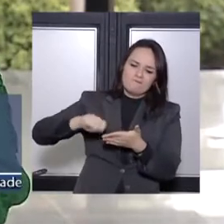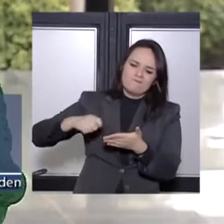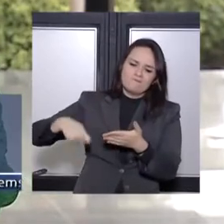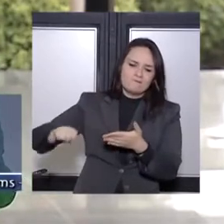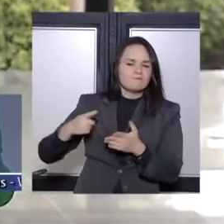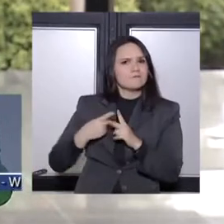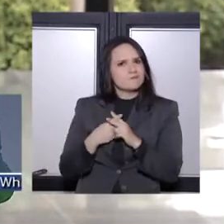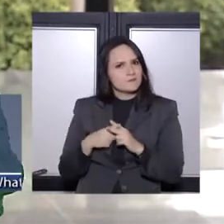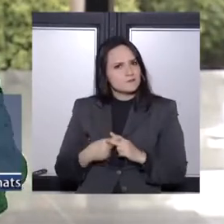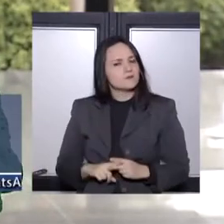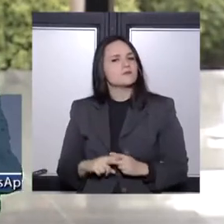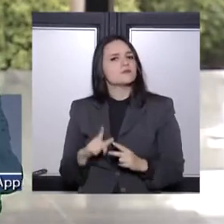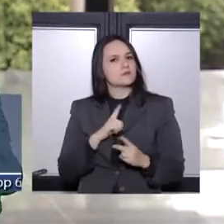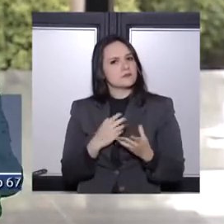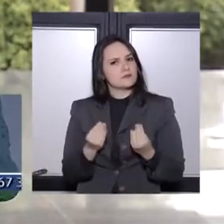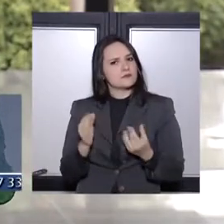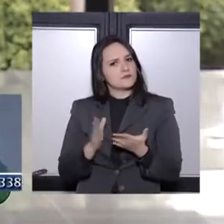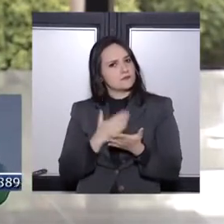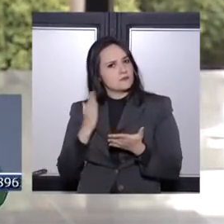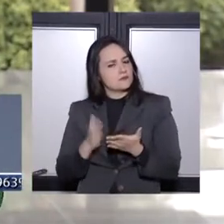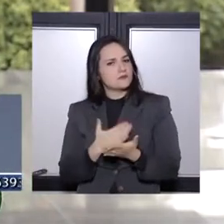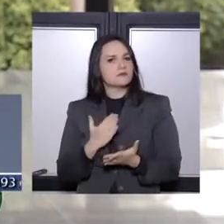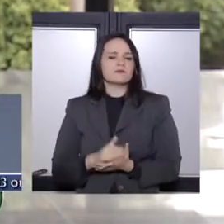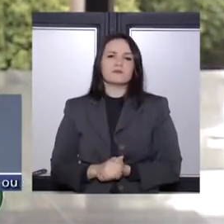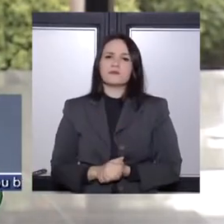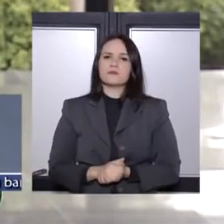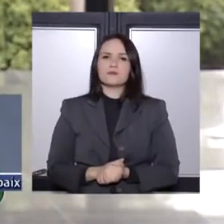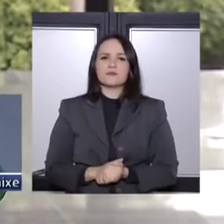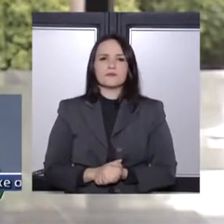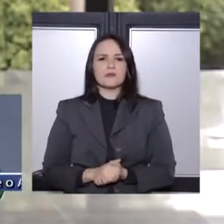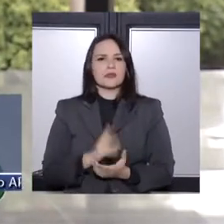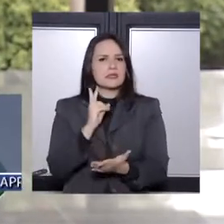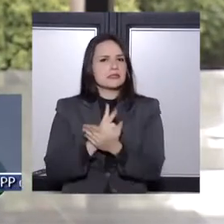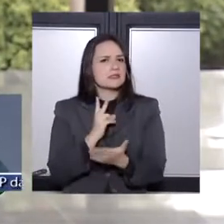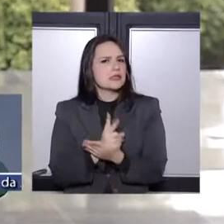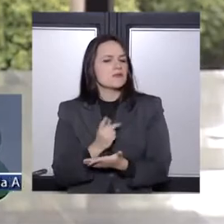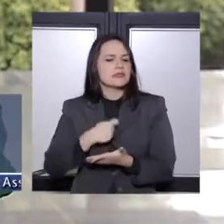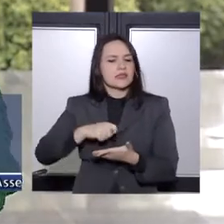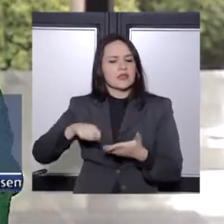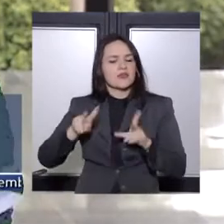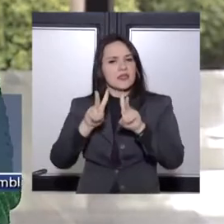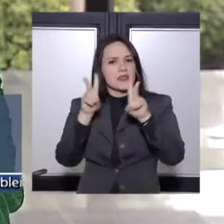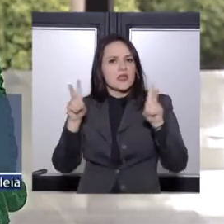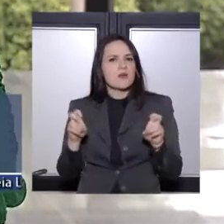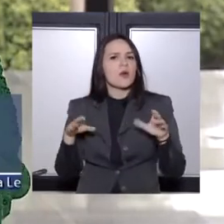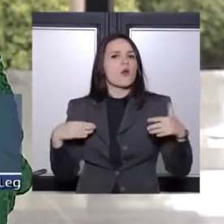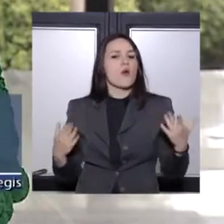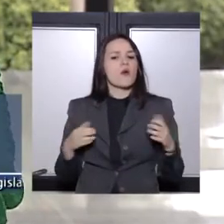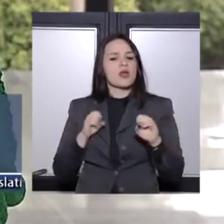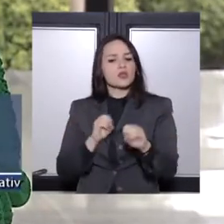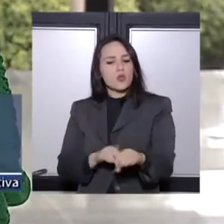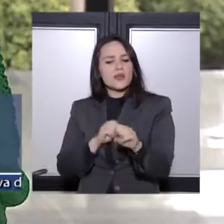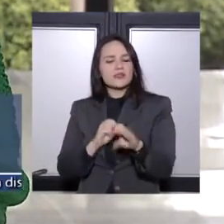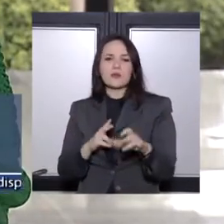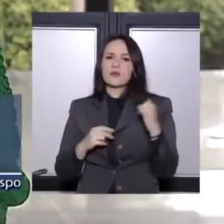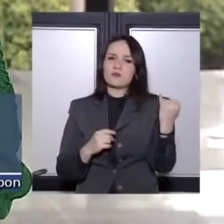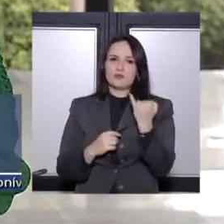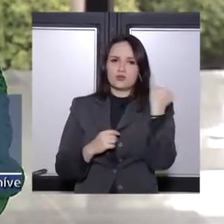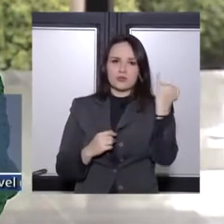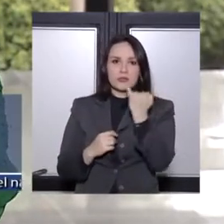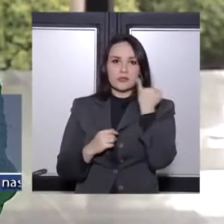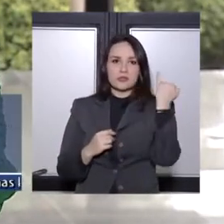justamente, muitos livros, justamente nesse foco, a questão da educação, a importância da